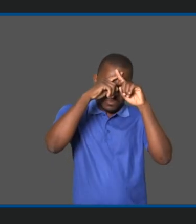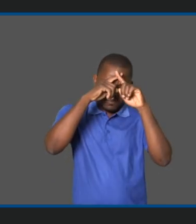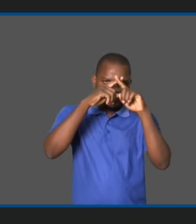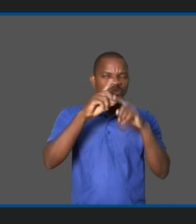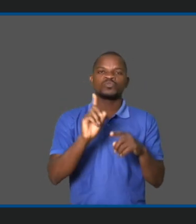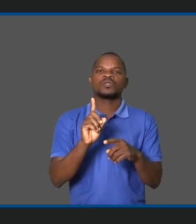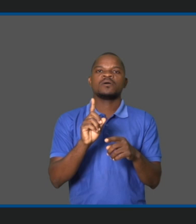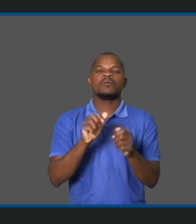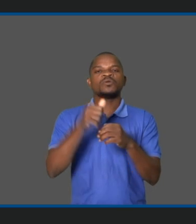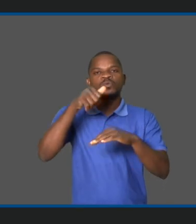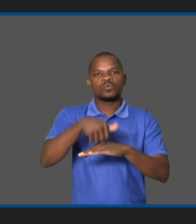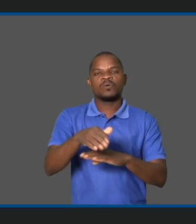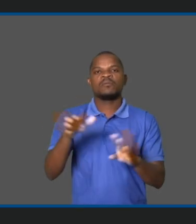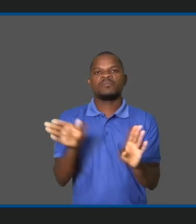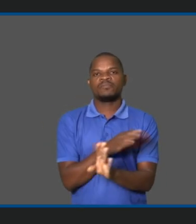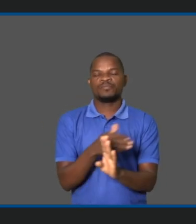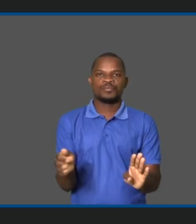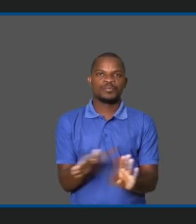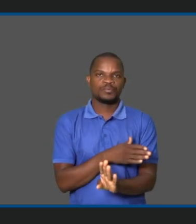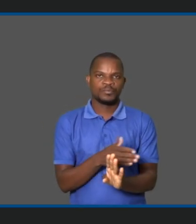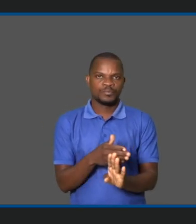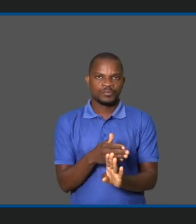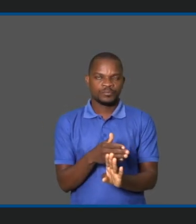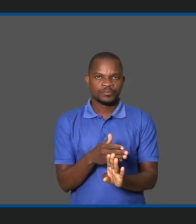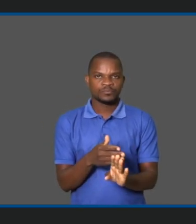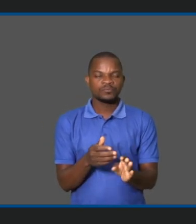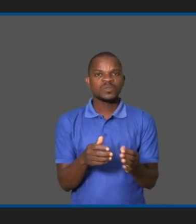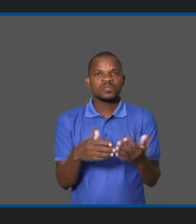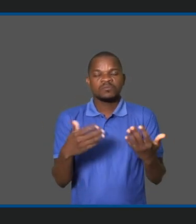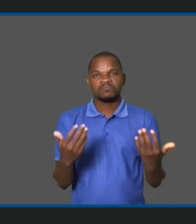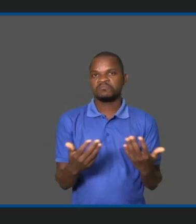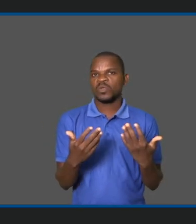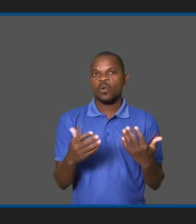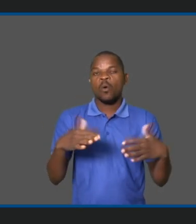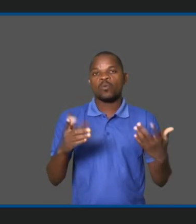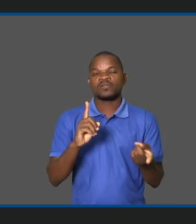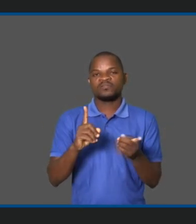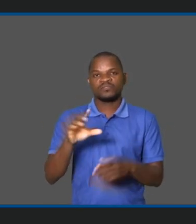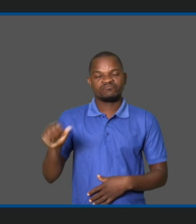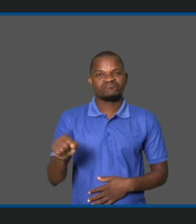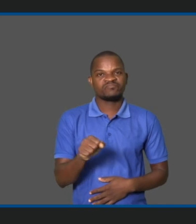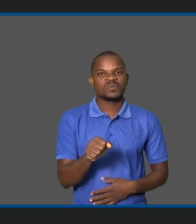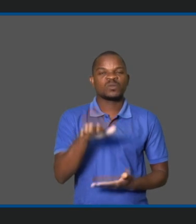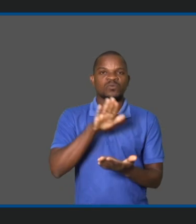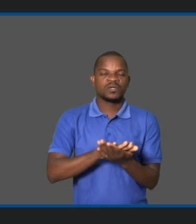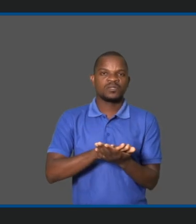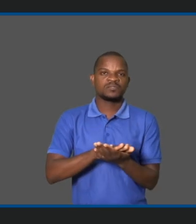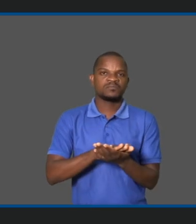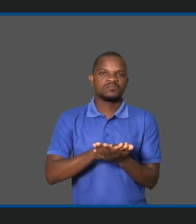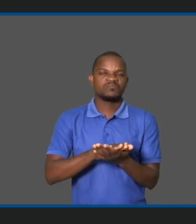estabelecimento da Polícia da República para a pessoa ser questionada, submeter a um processo porque